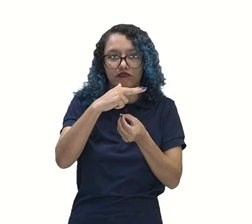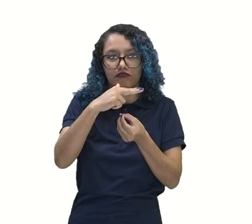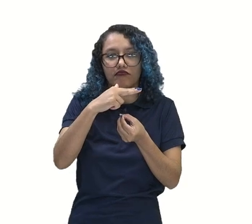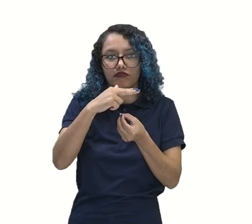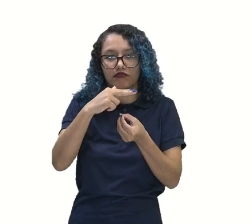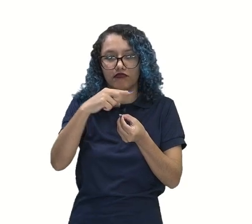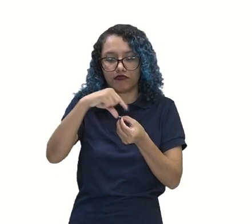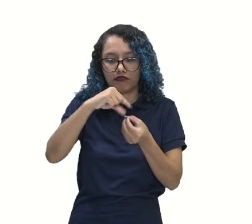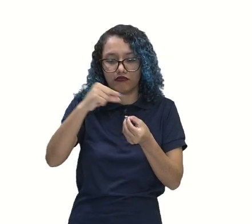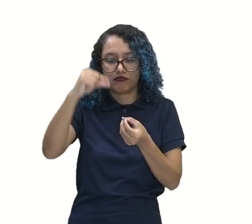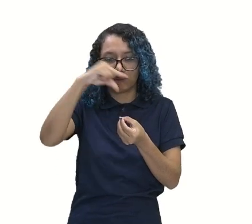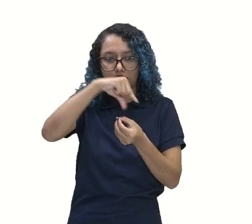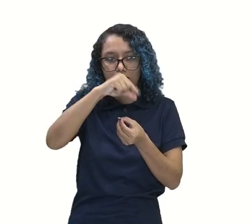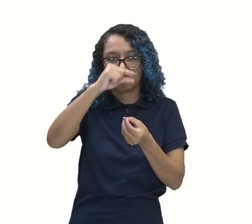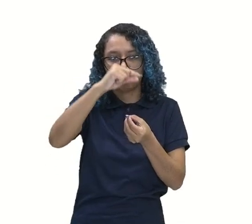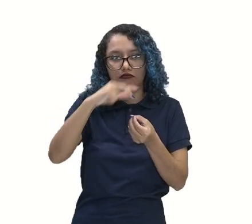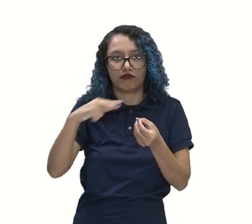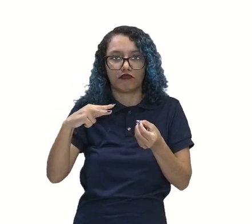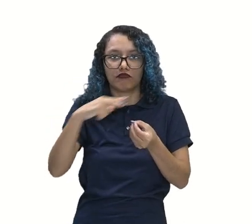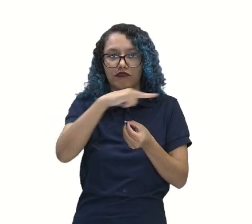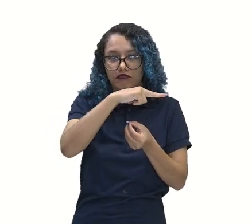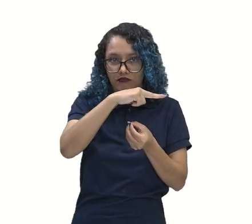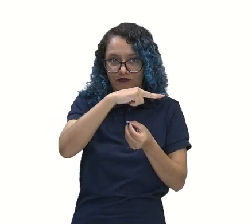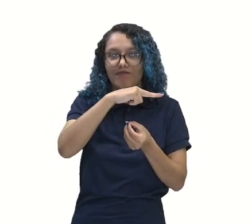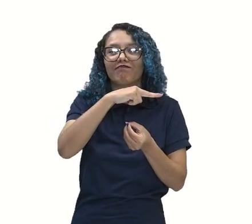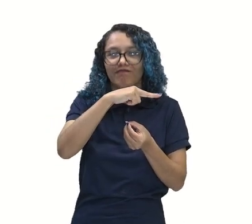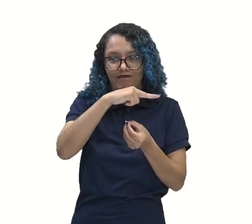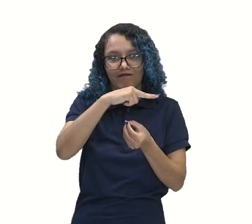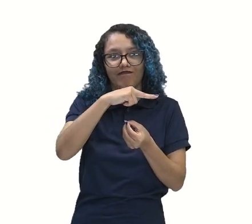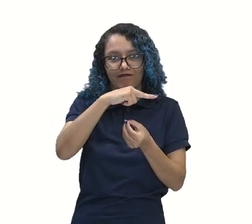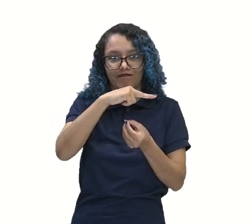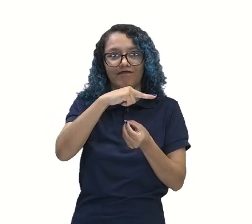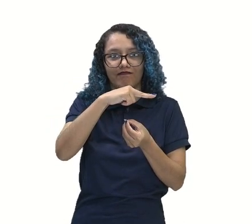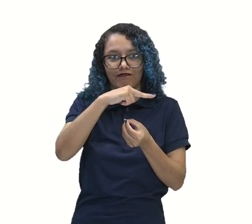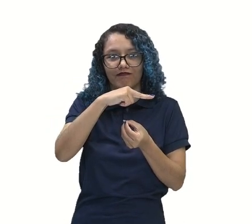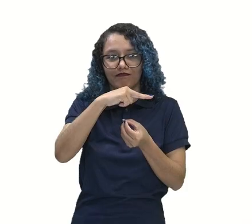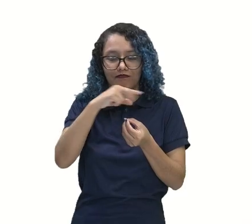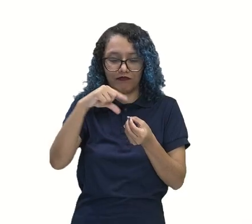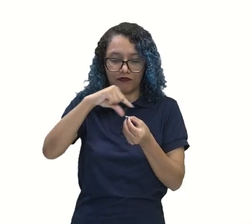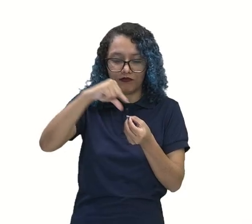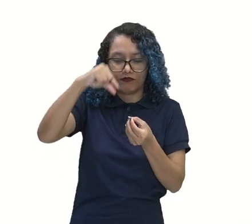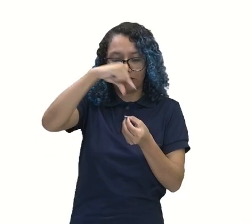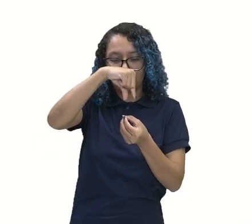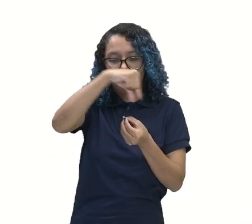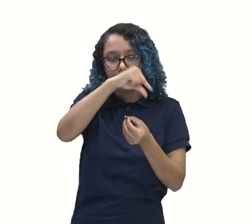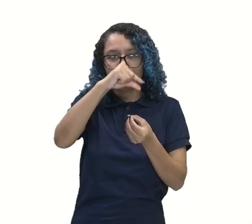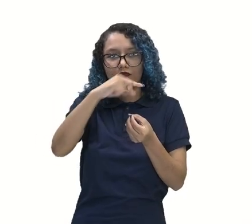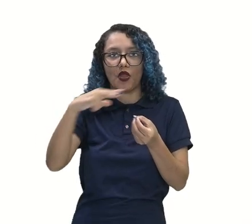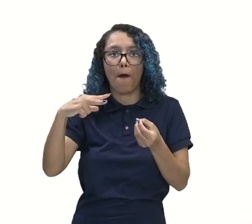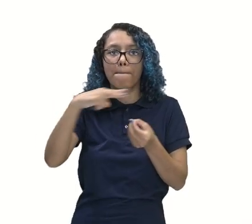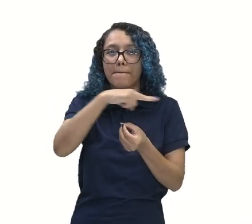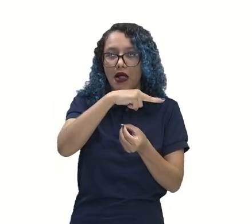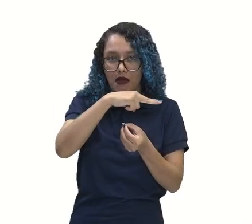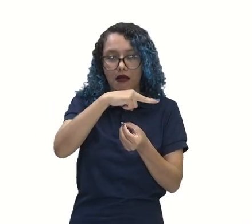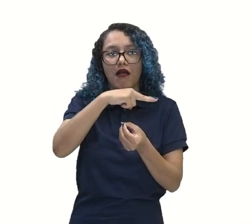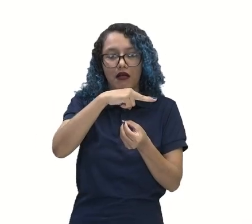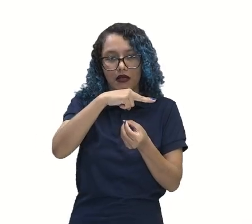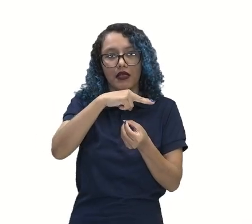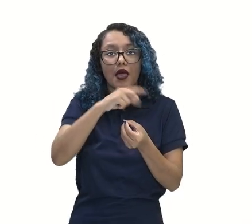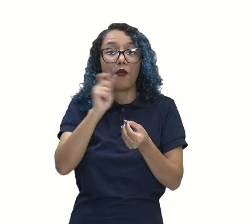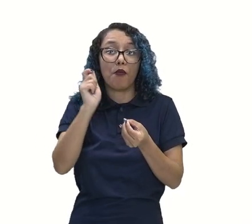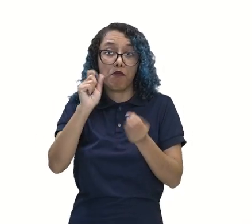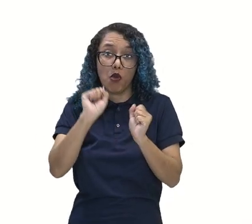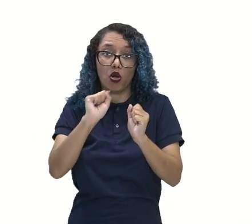forma de um corte, né? Que vai ali cortar esses canais, esses ductos deferentes, e eles podem aí